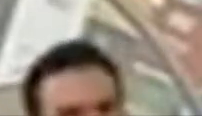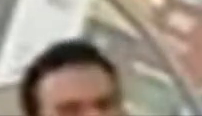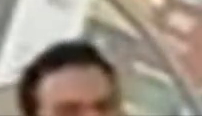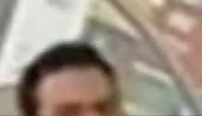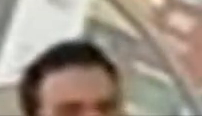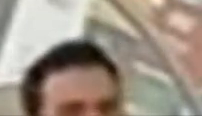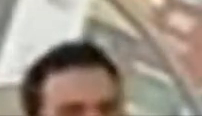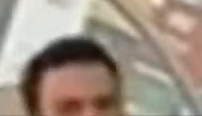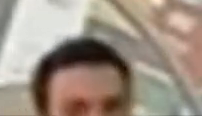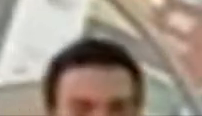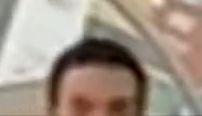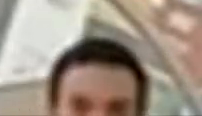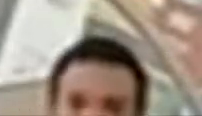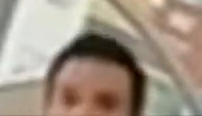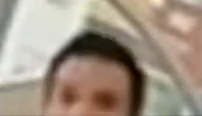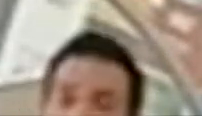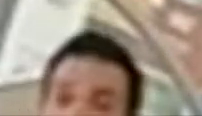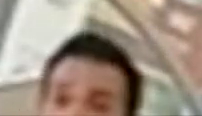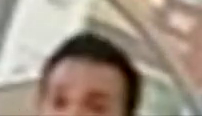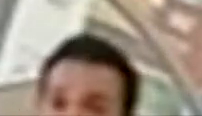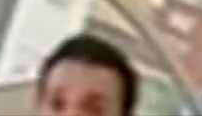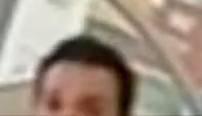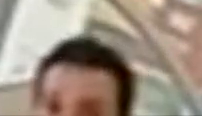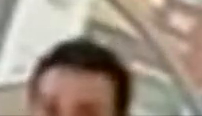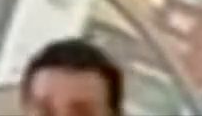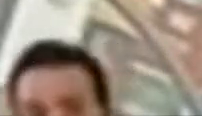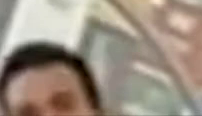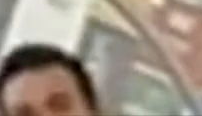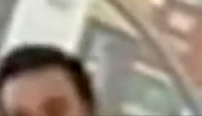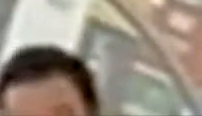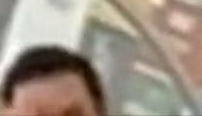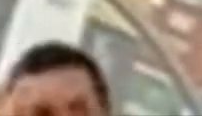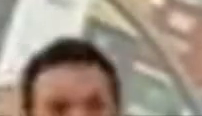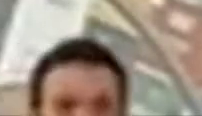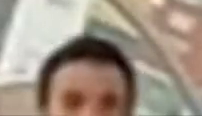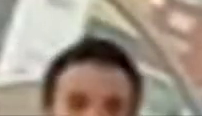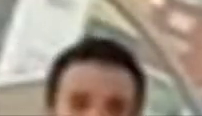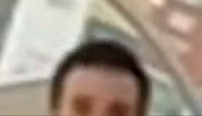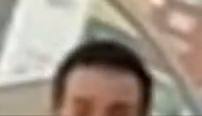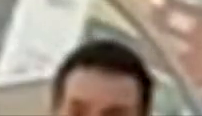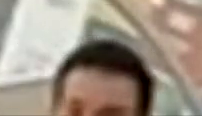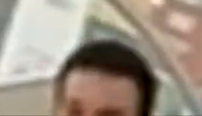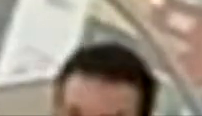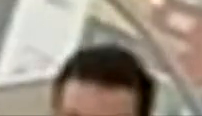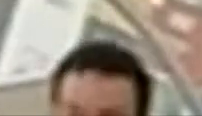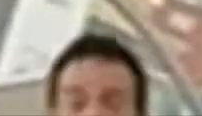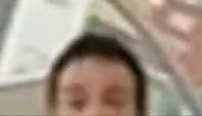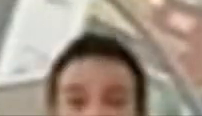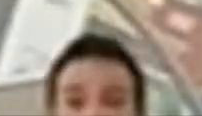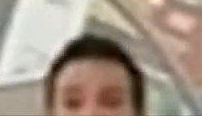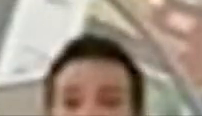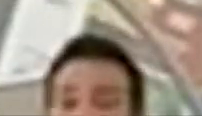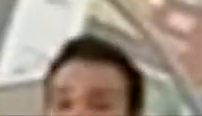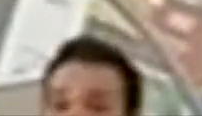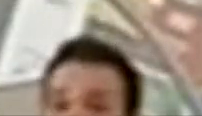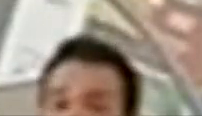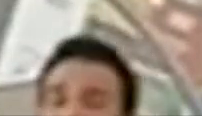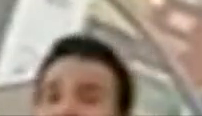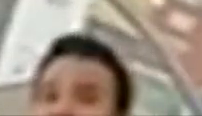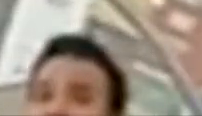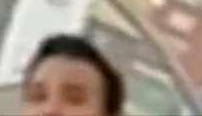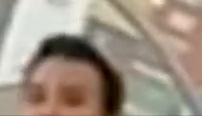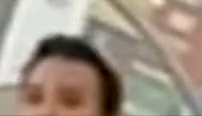empresa, agora não mais empresa, né, tanto do doador A, B, C e D, e não há identificação de